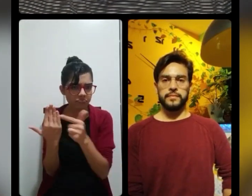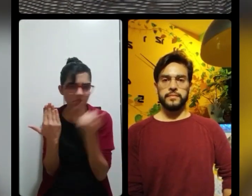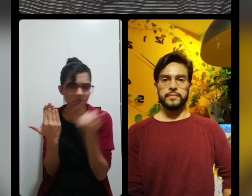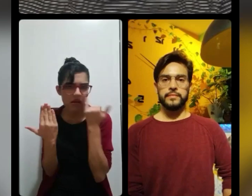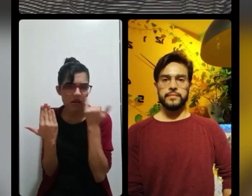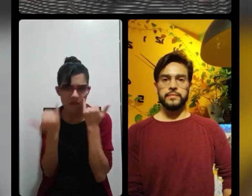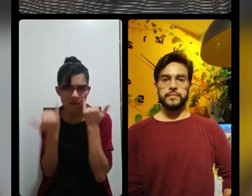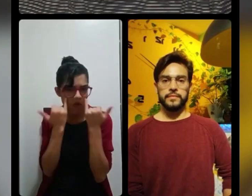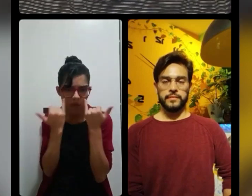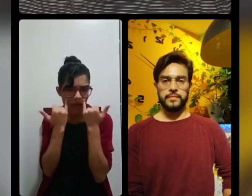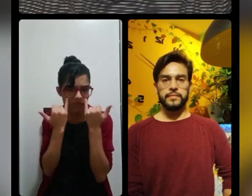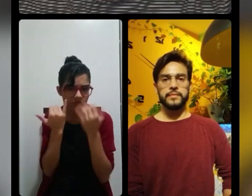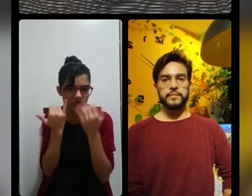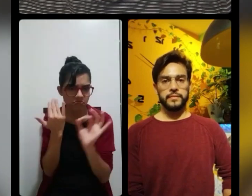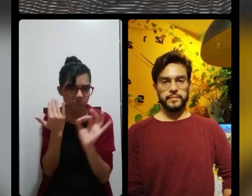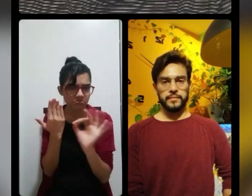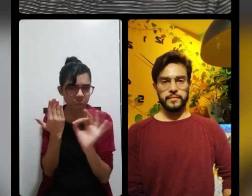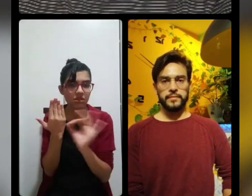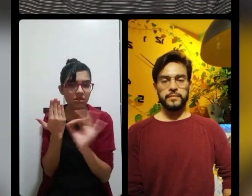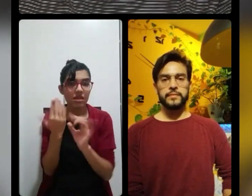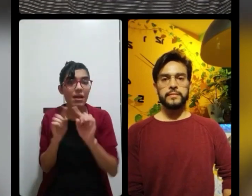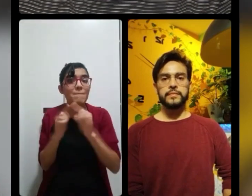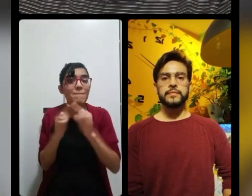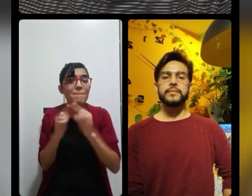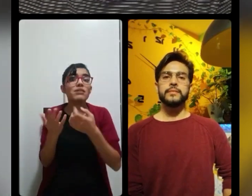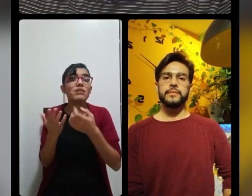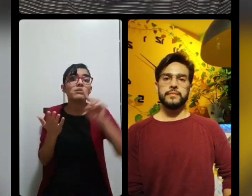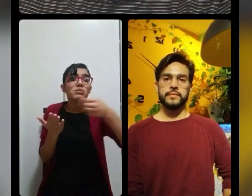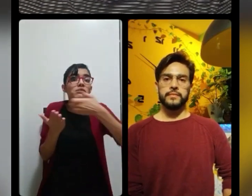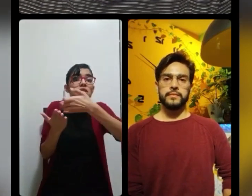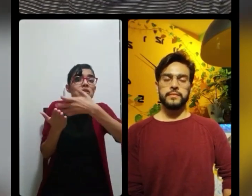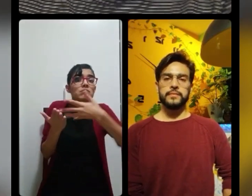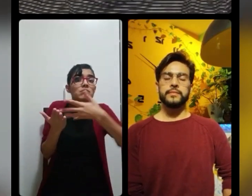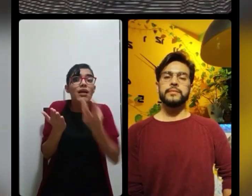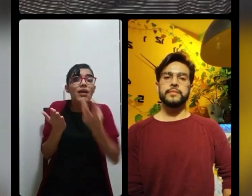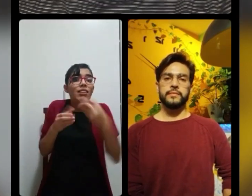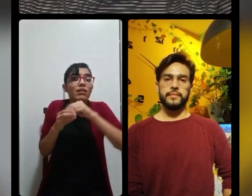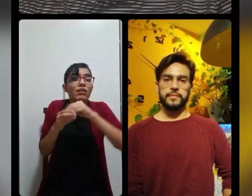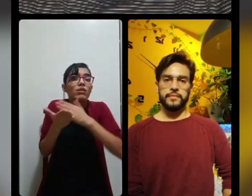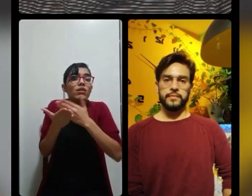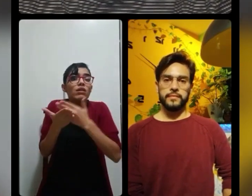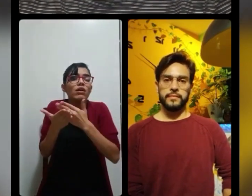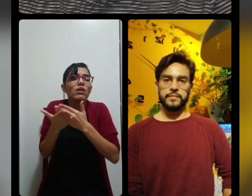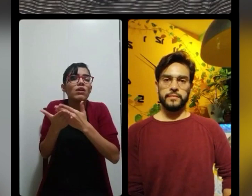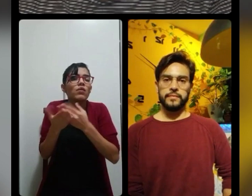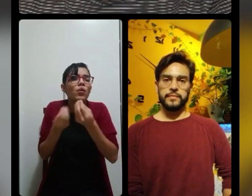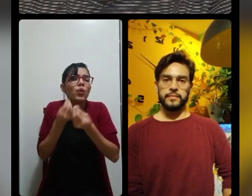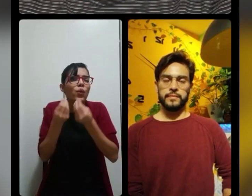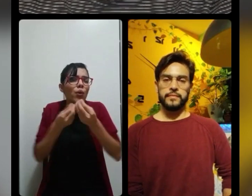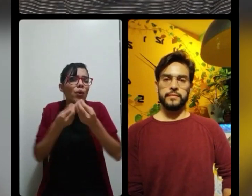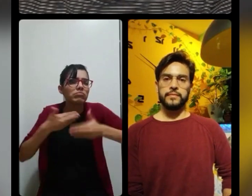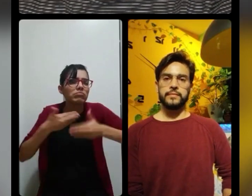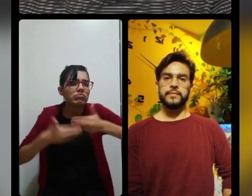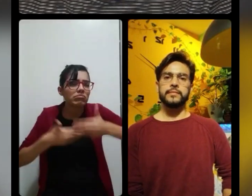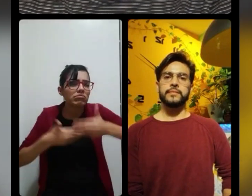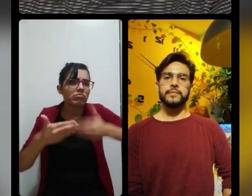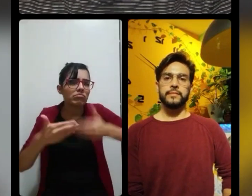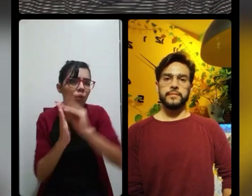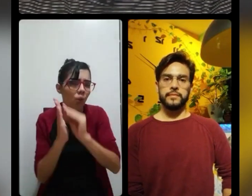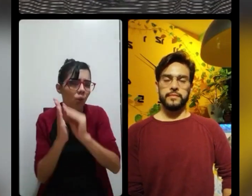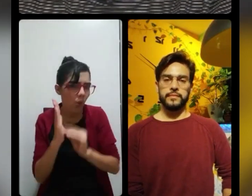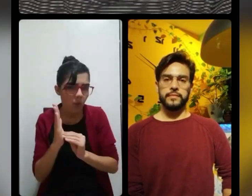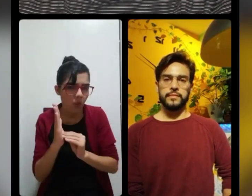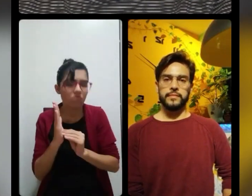que trabalhar naquele espaço da dúvida, que é muito instigante e muito interessante, é exatamente isso aí. Eu acho que você está